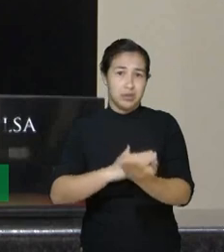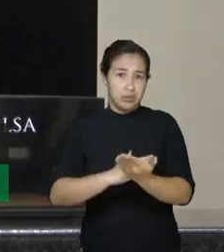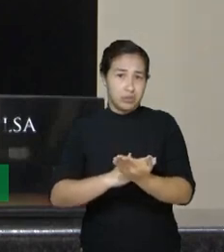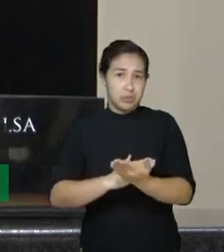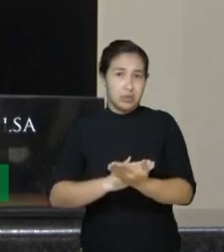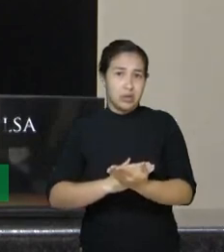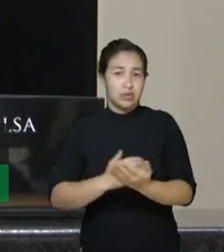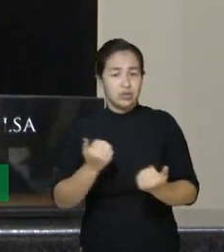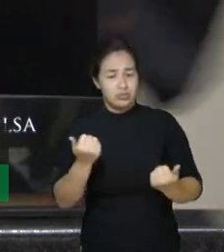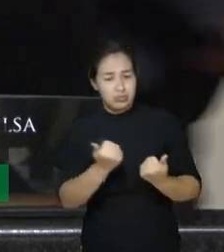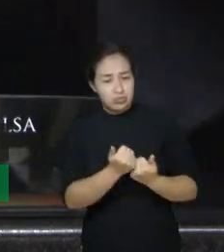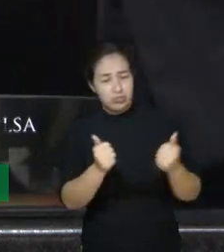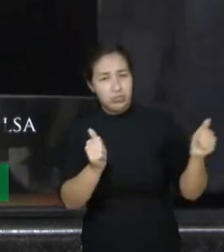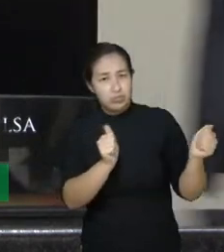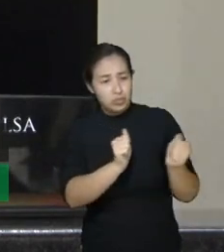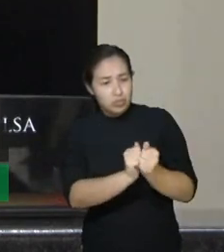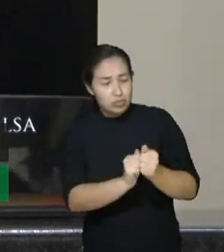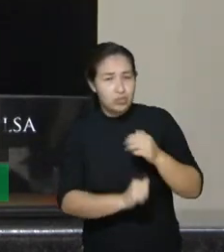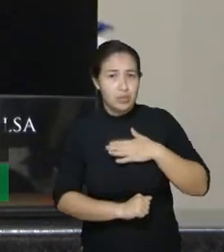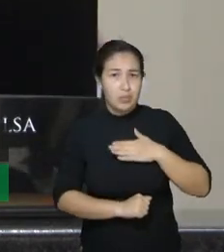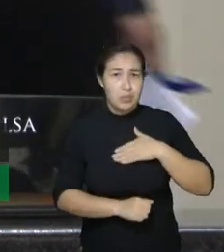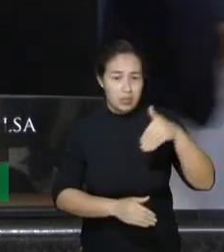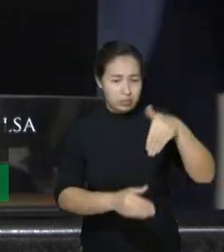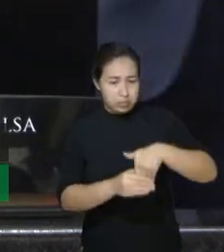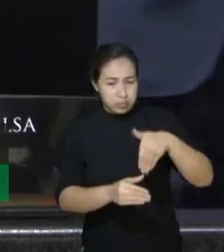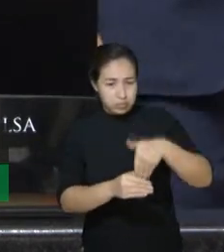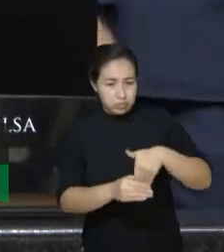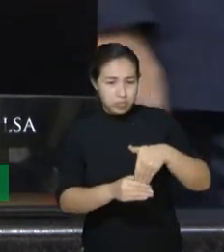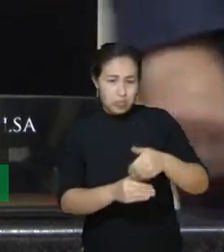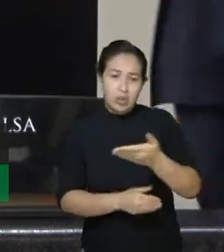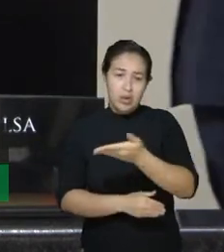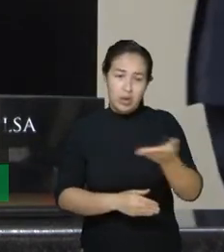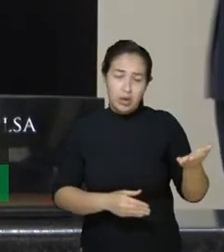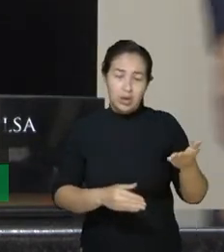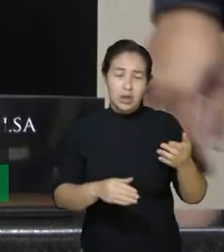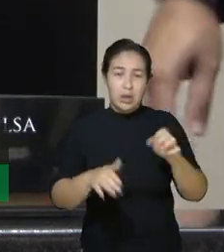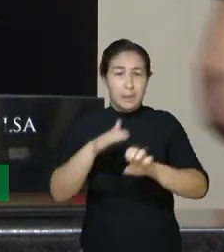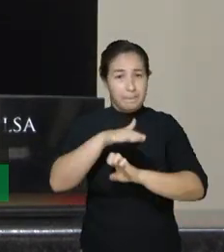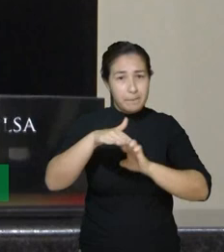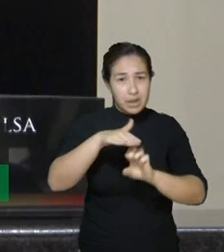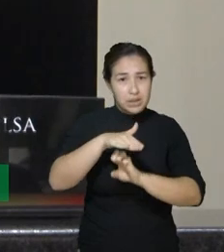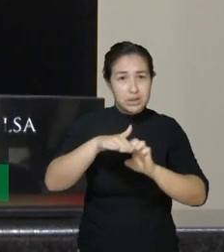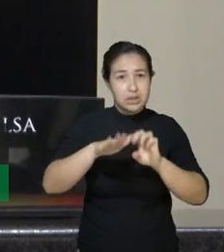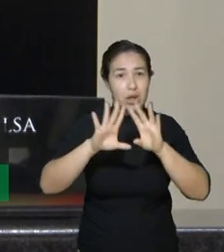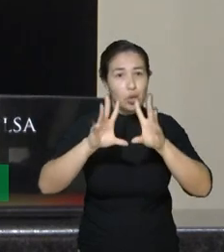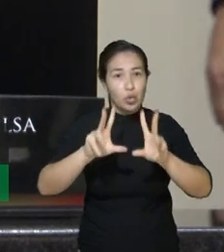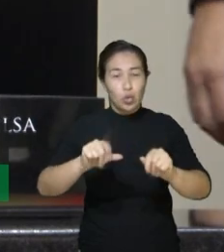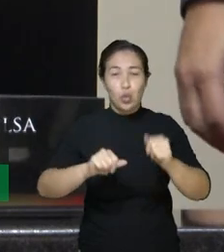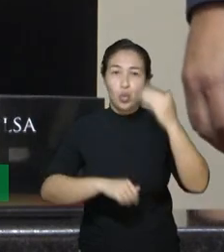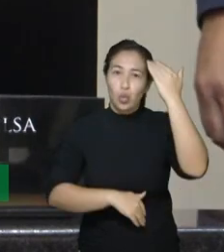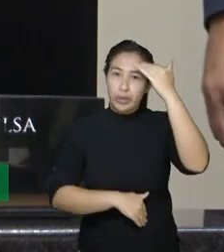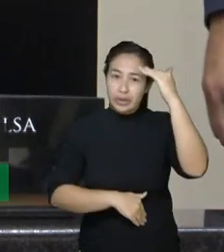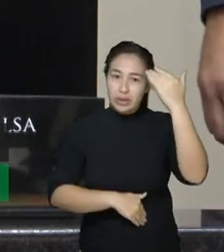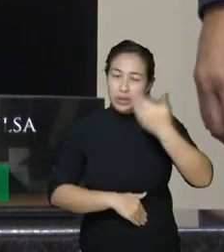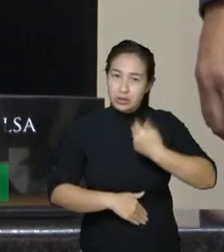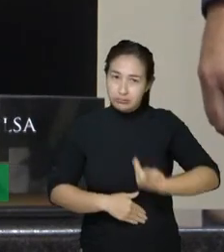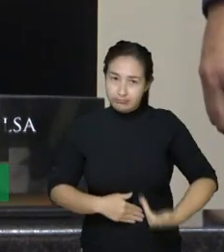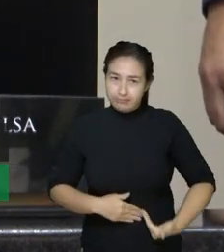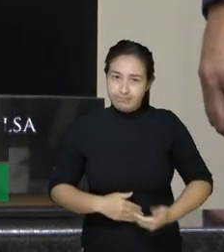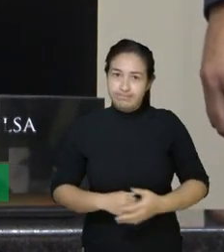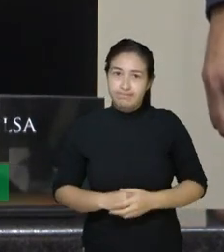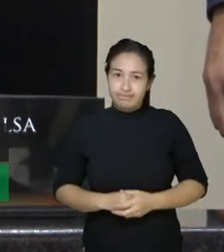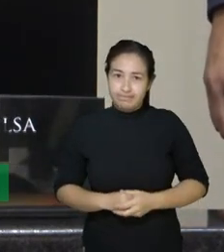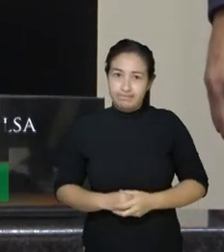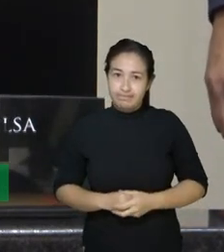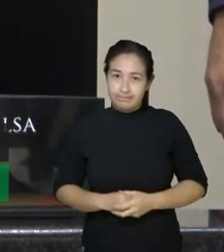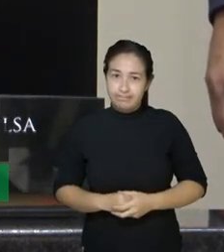comigo, os meus eleitores, os empresários, vocês todos que sempre me compreenderam, aqueles que estão aqui,